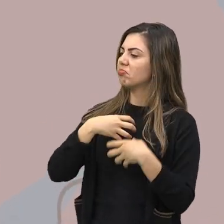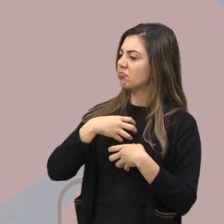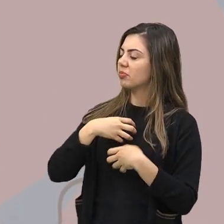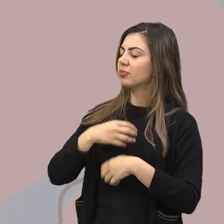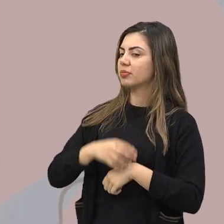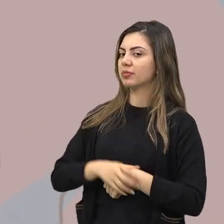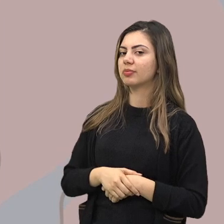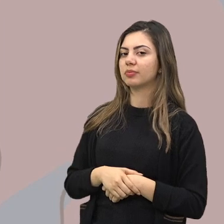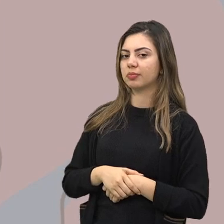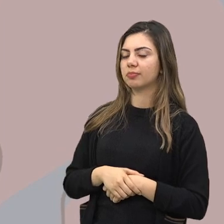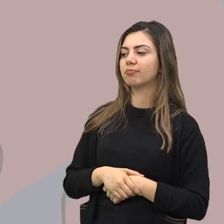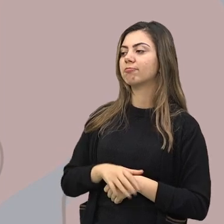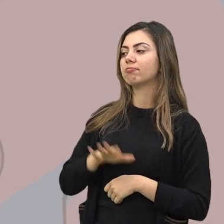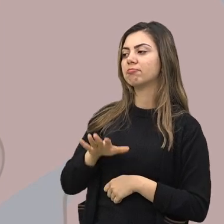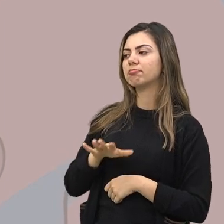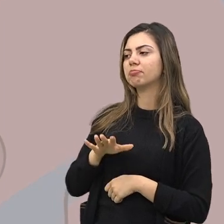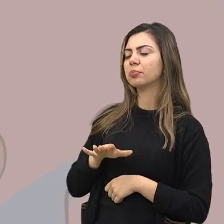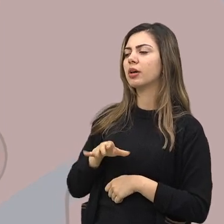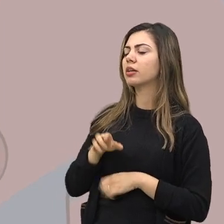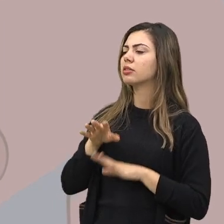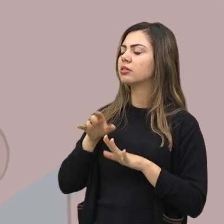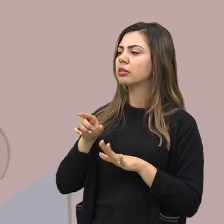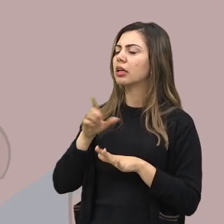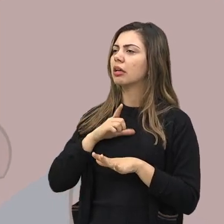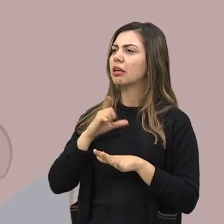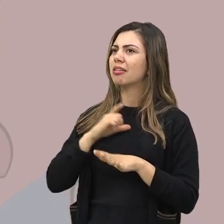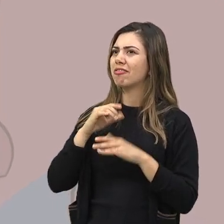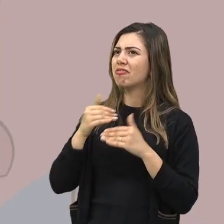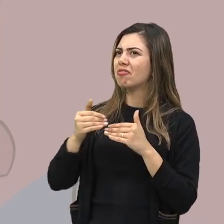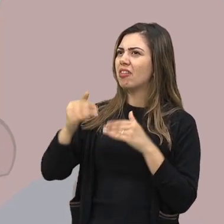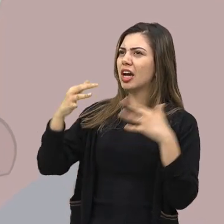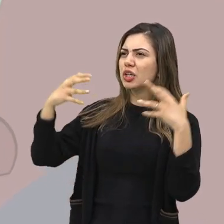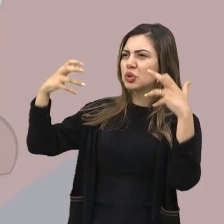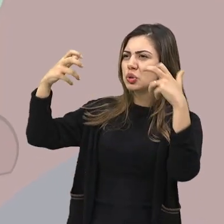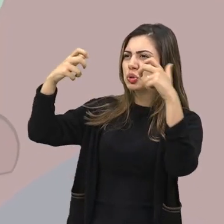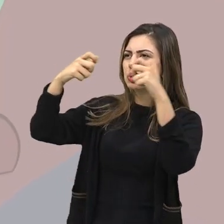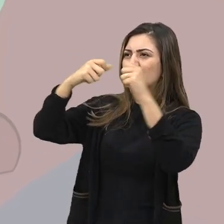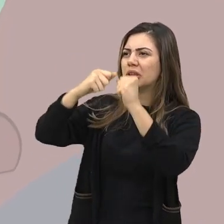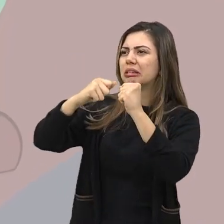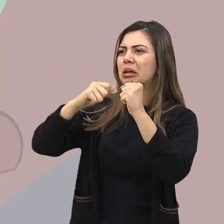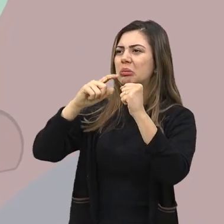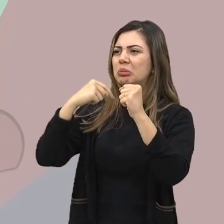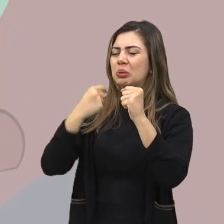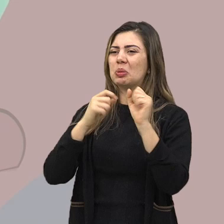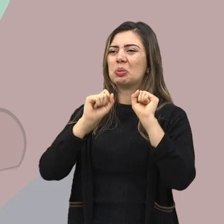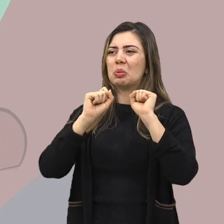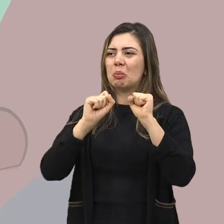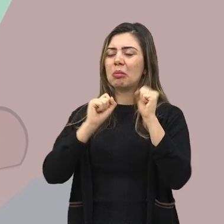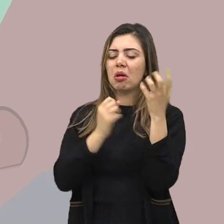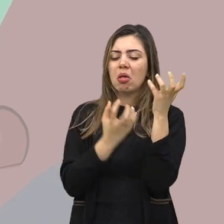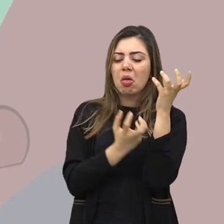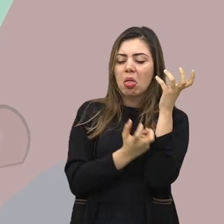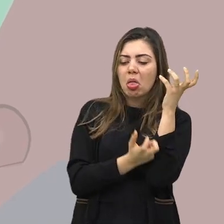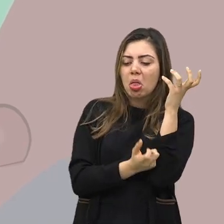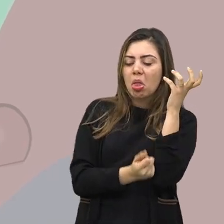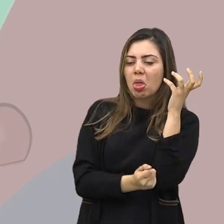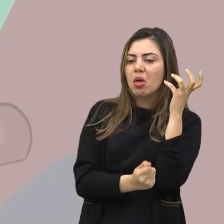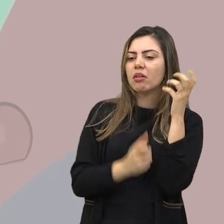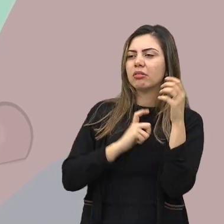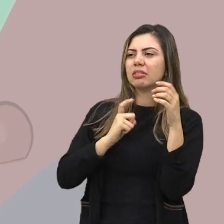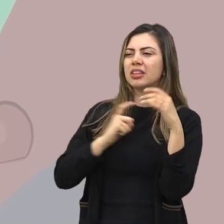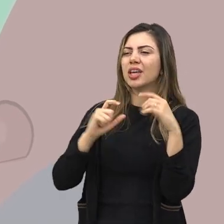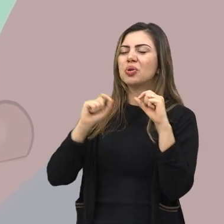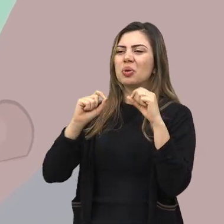a árvore. Mas a escuridão ameaça nossas raízes. Uma sombra antiga se